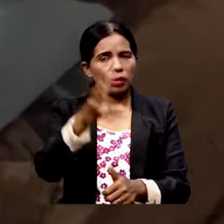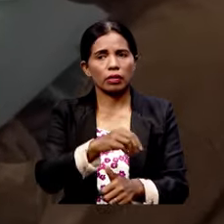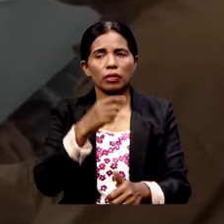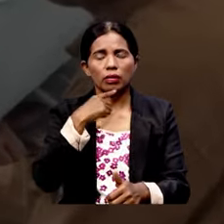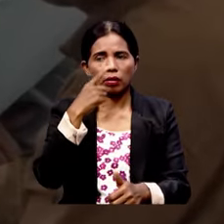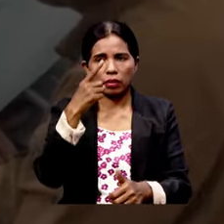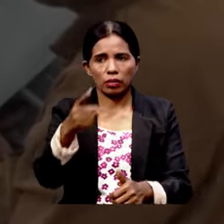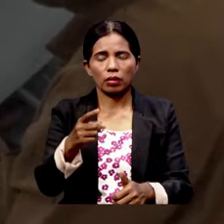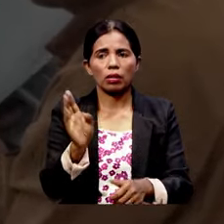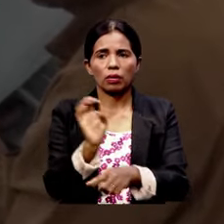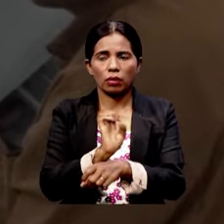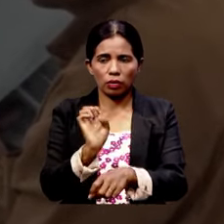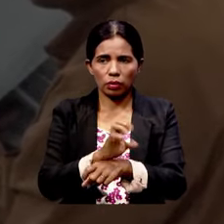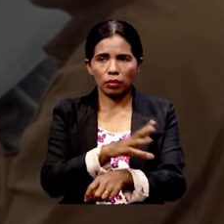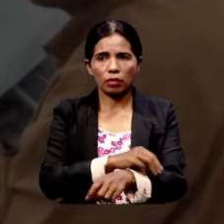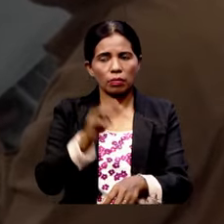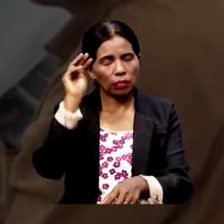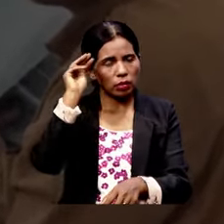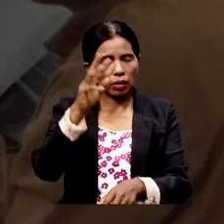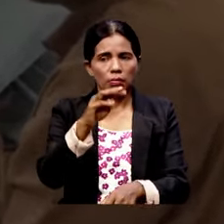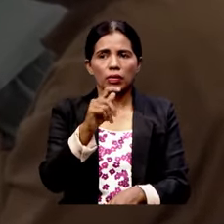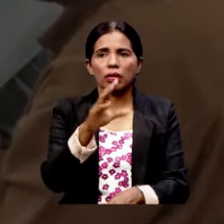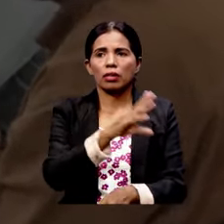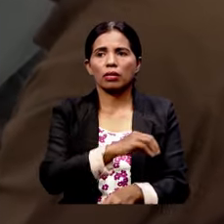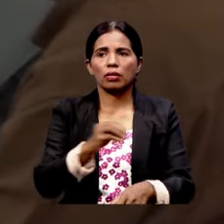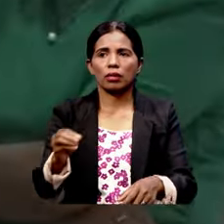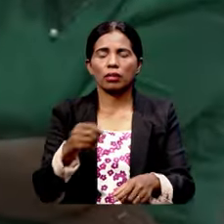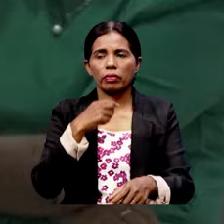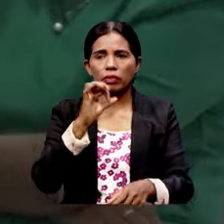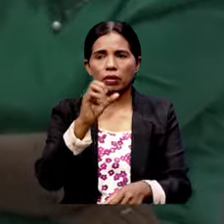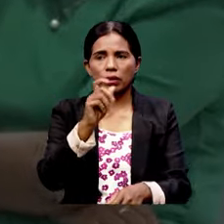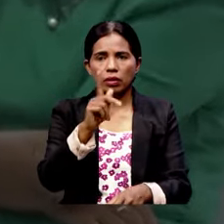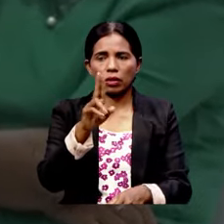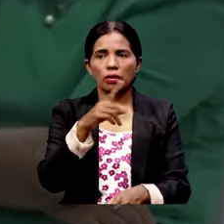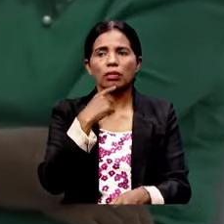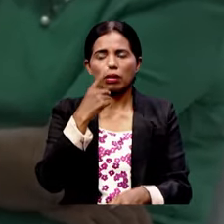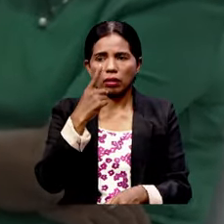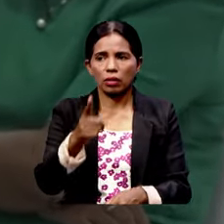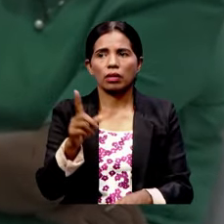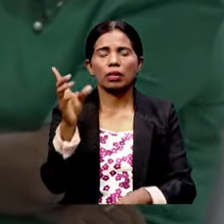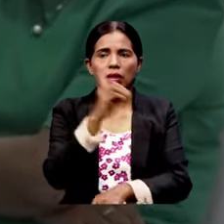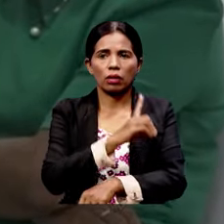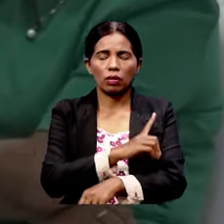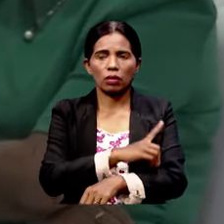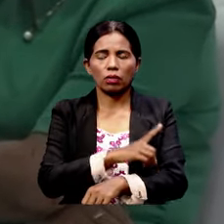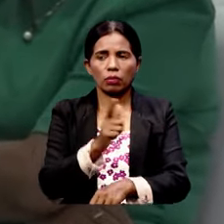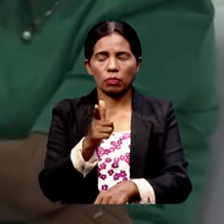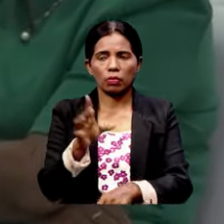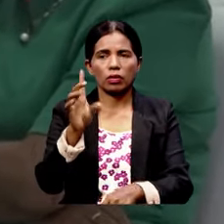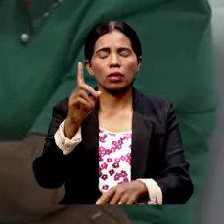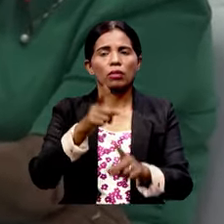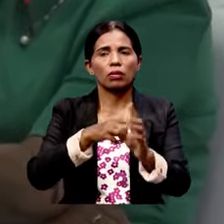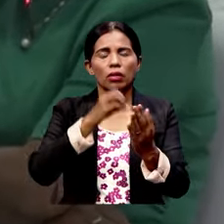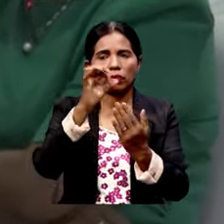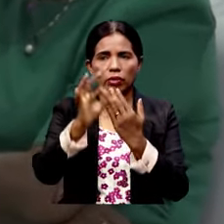assuntos econômicos e ministro do turismo e ambiente, Francisco Calboari Laihateten, e a Loro Rua Fulano Fevereiro, tinha